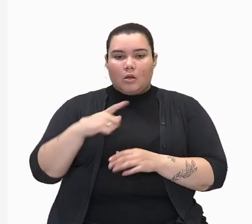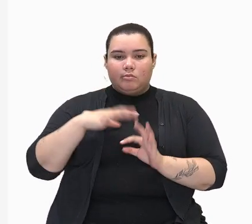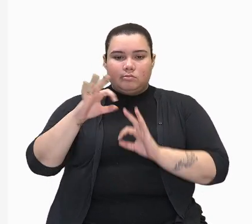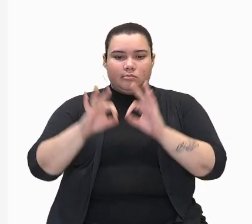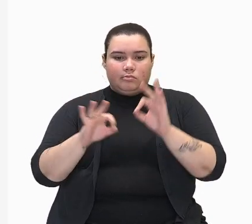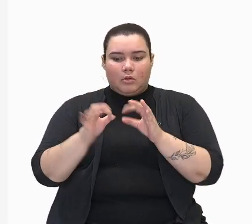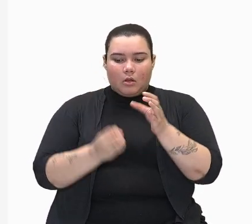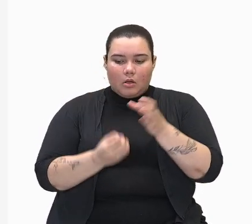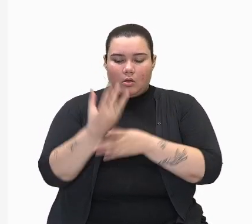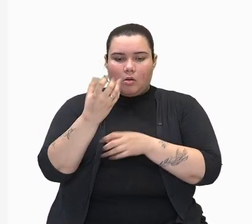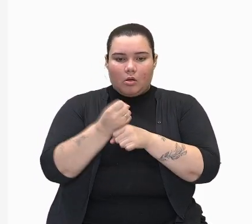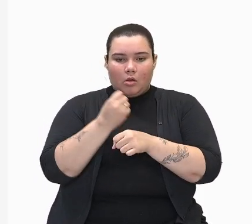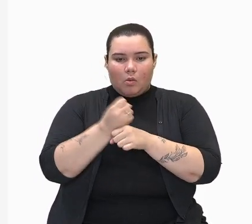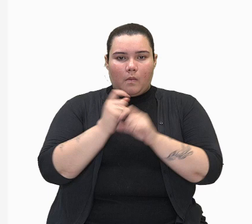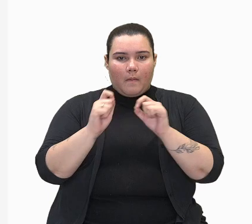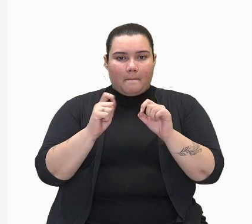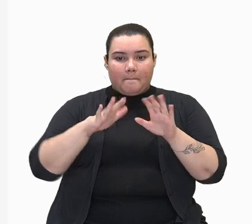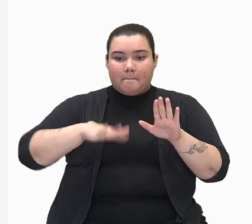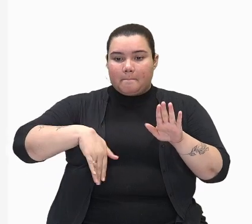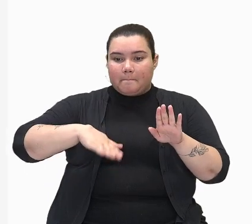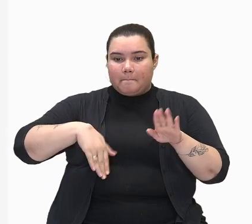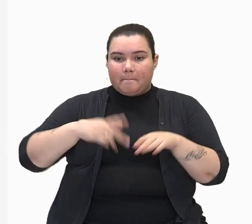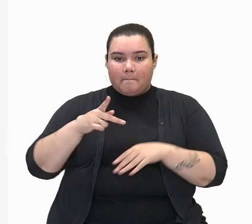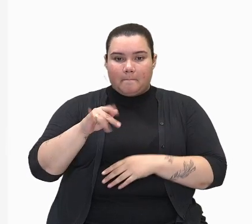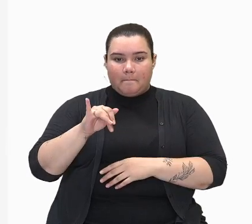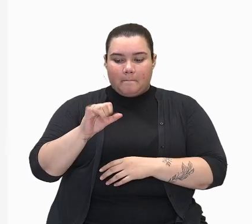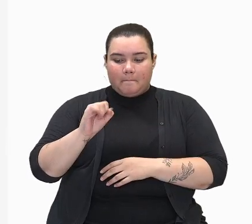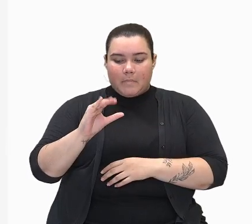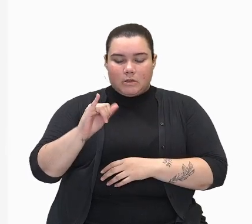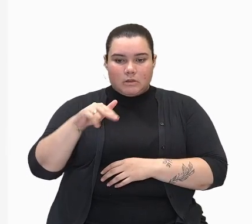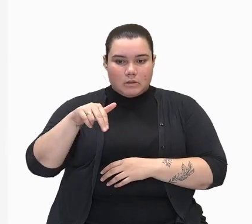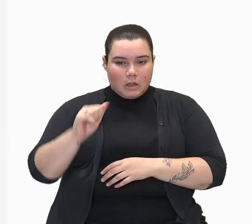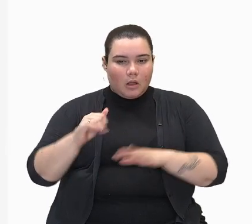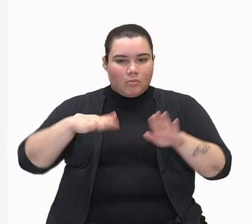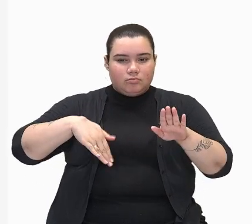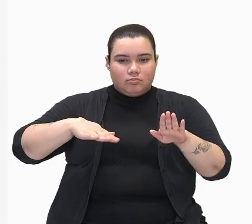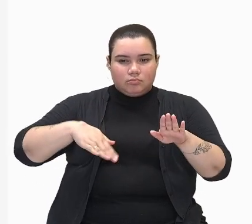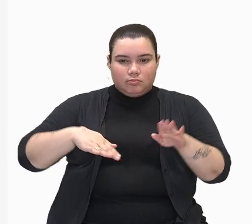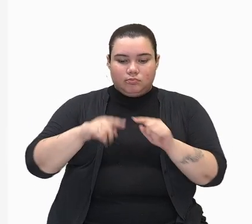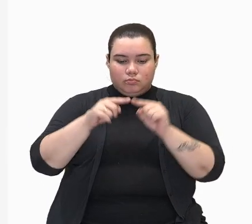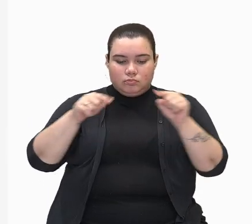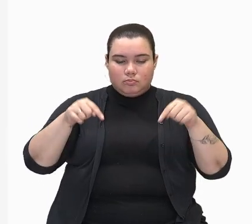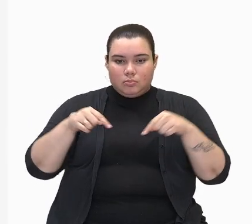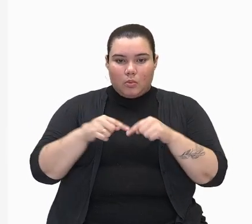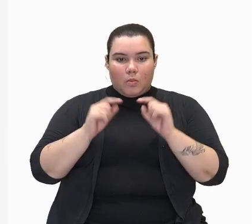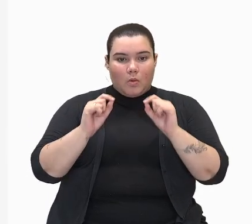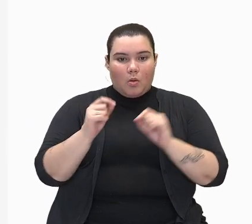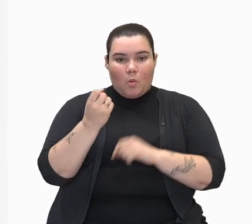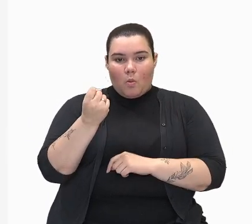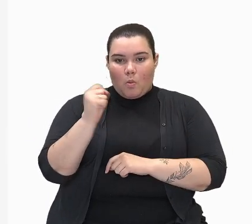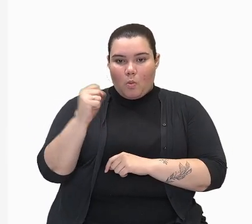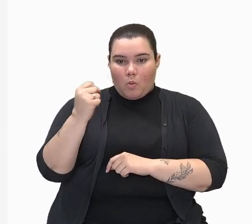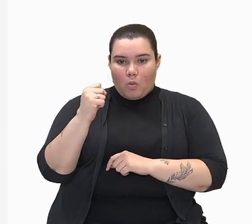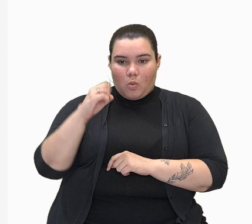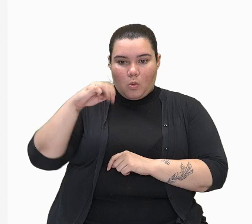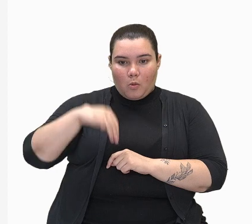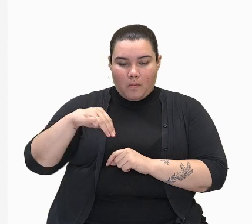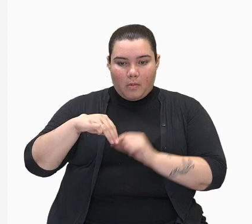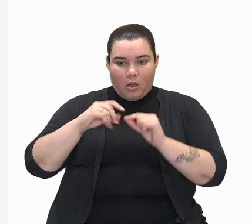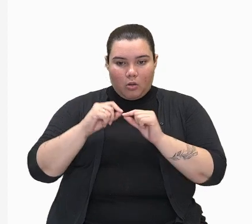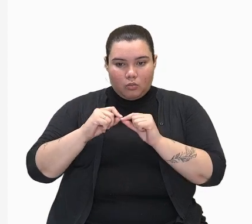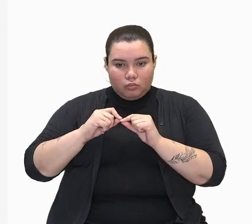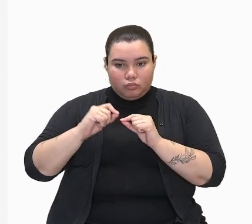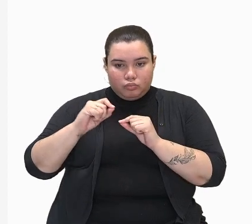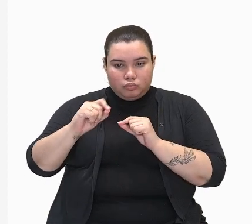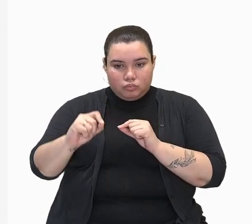uma piscina retangular de 8 metros por 5 metros, que é justamente o que nós temos na nossa